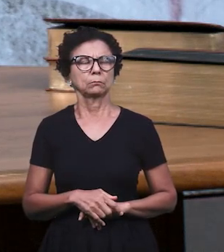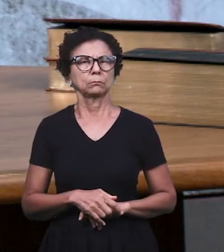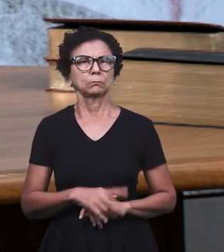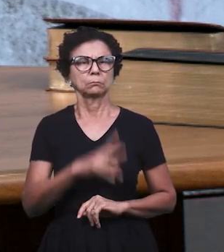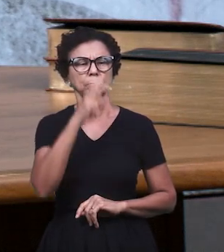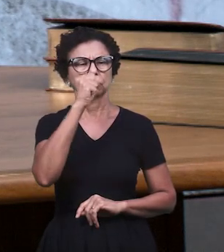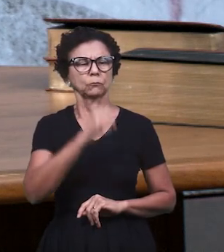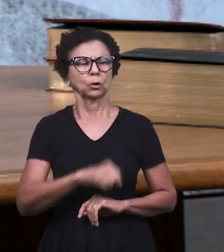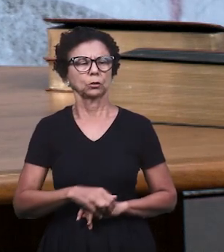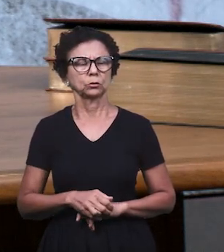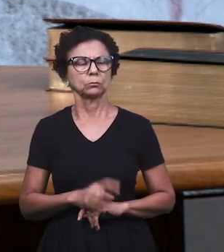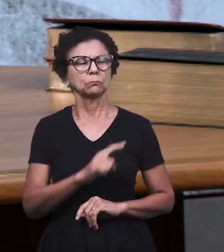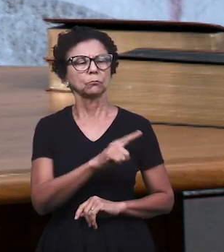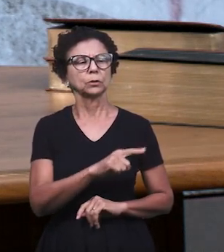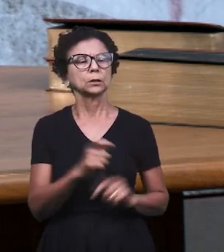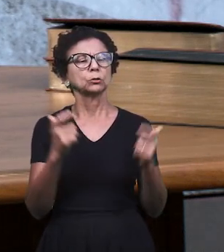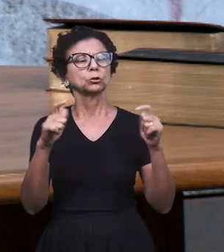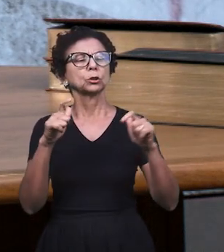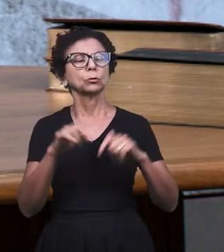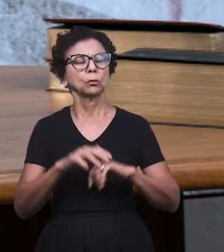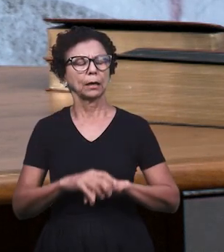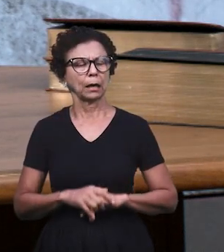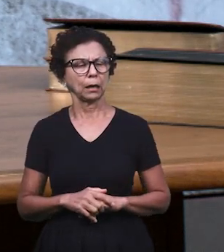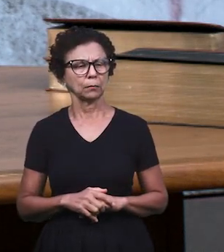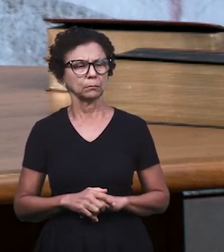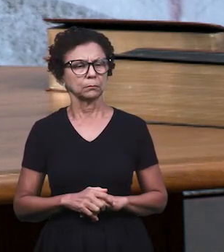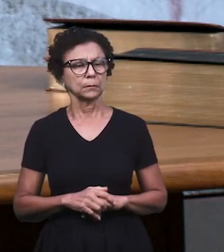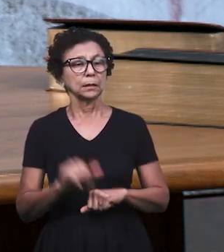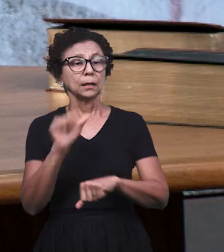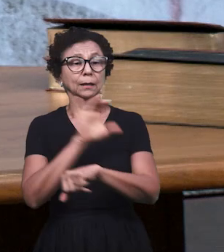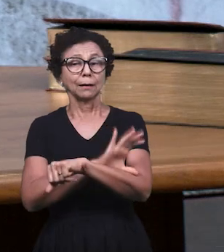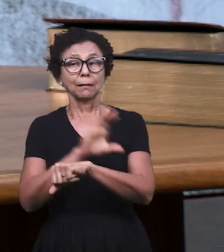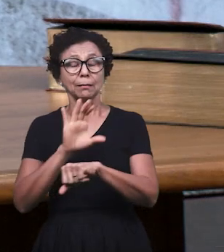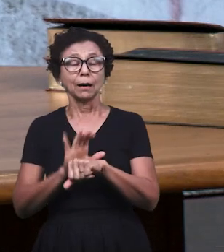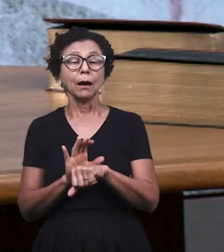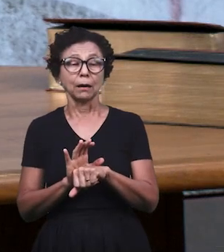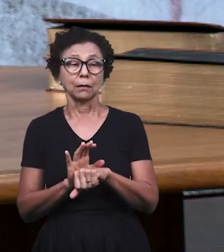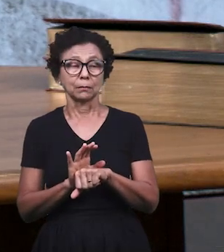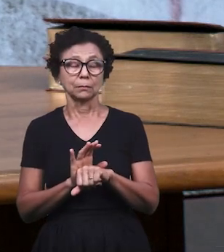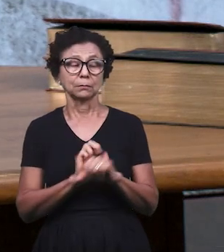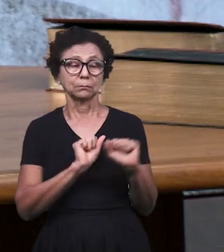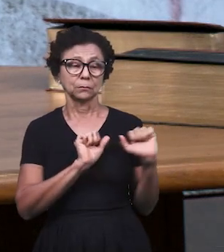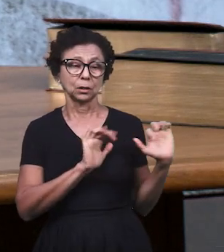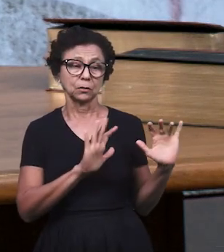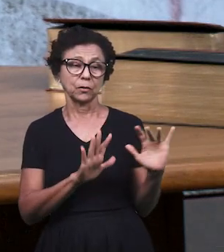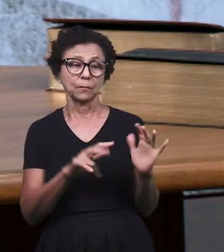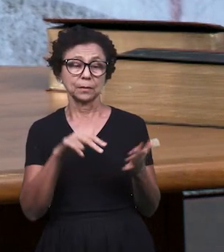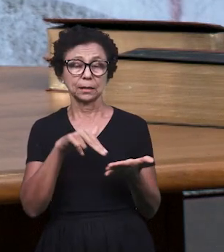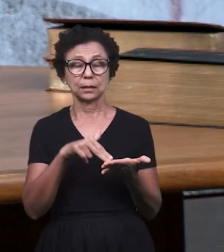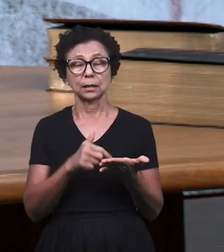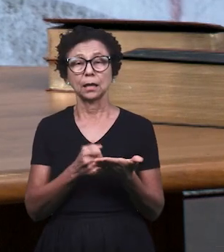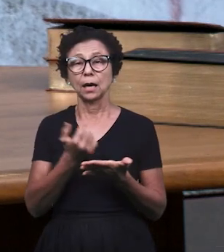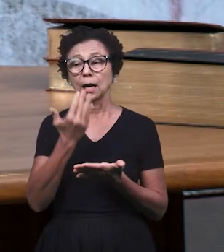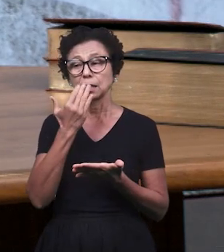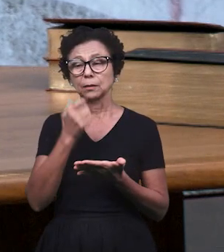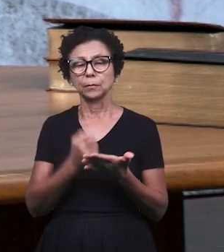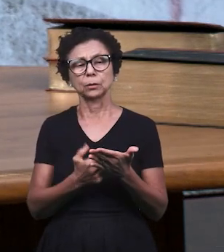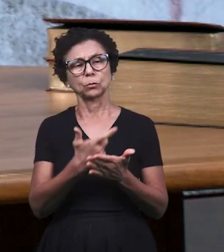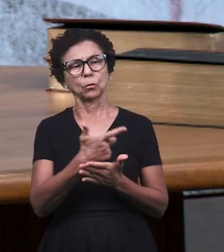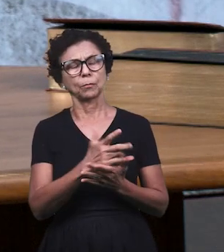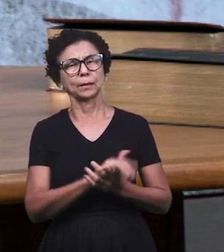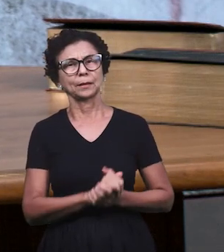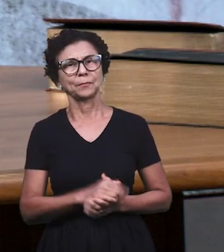vindes? E eles disseram: da terra de Canaã, para comprarmos mantimento. José, pois, conheceu